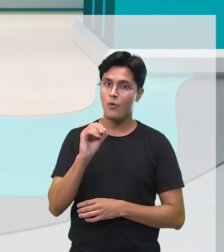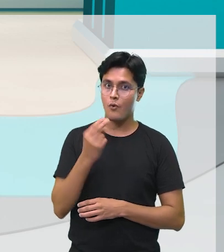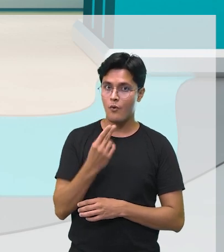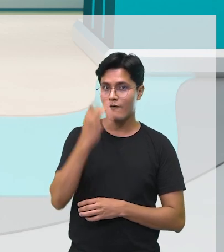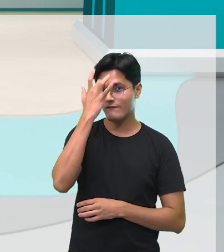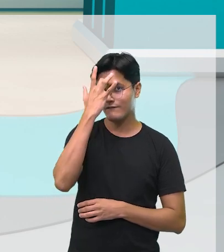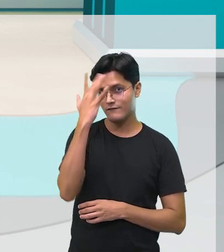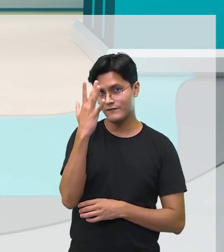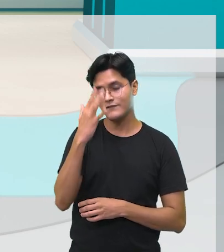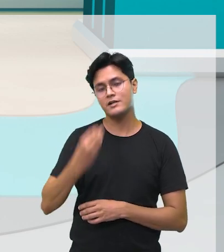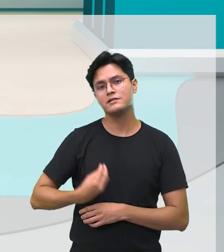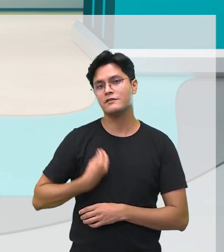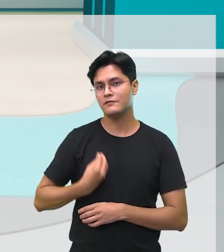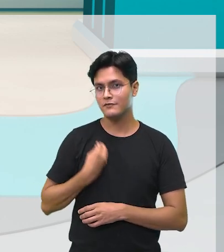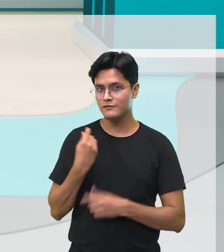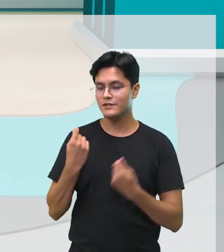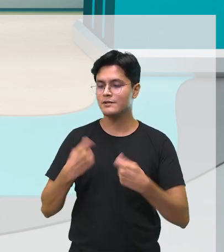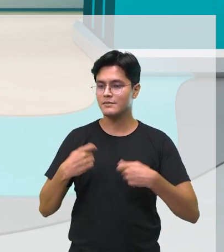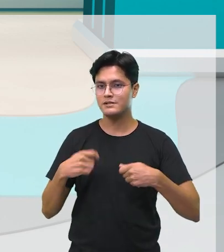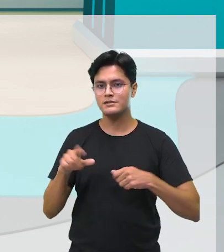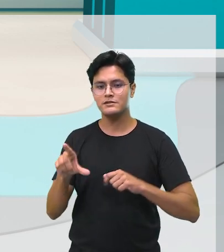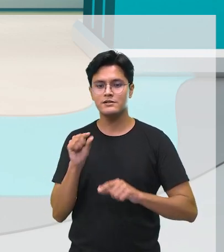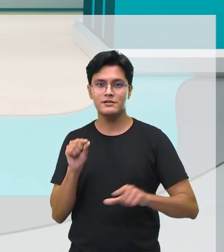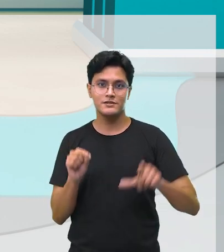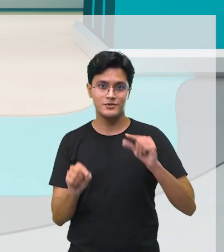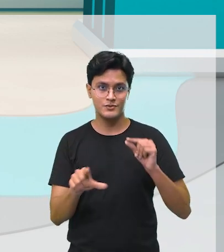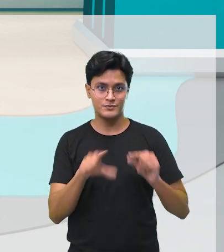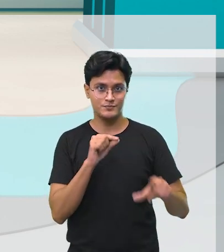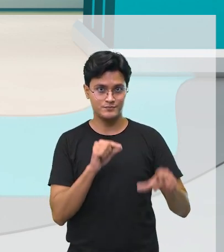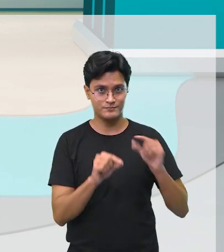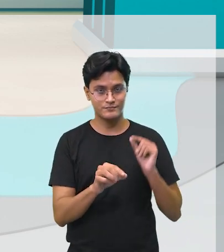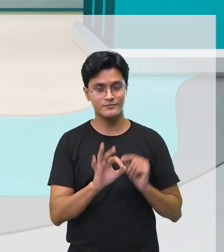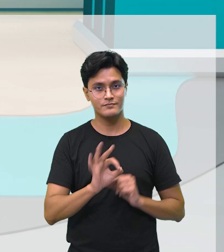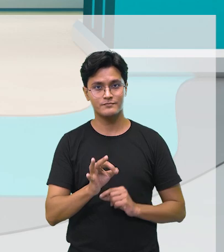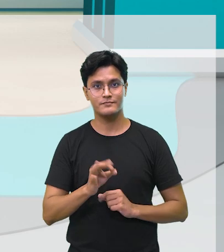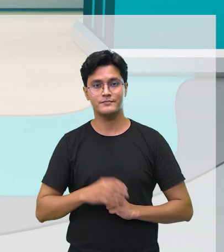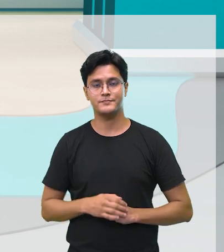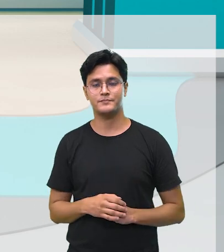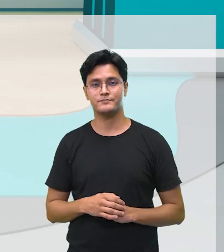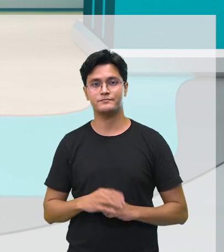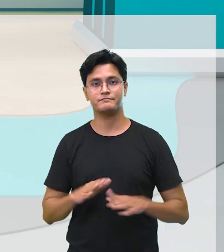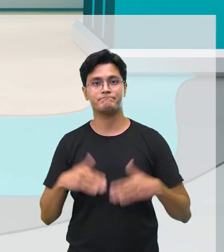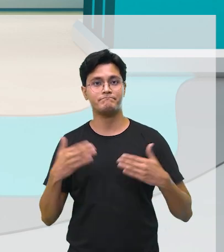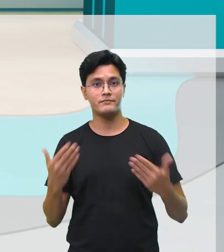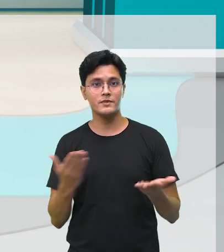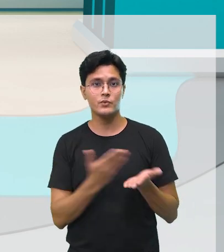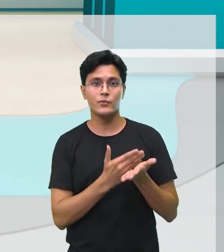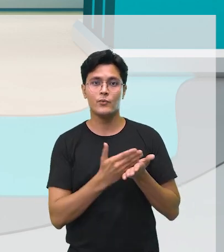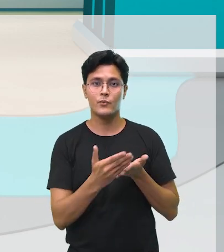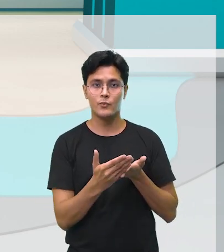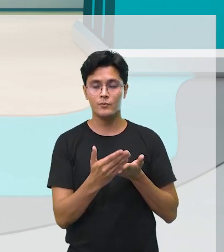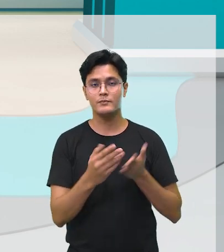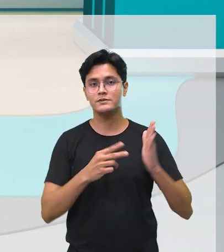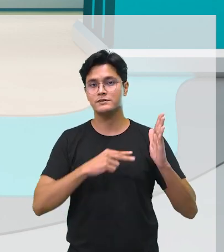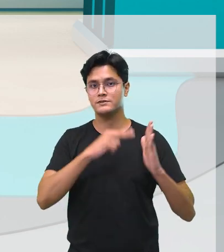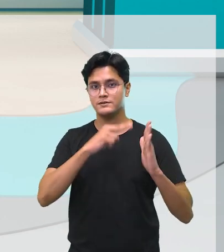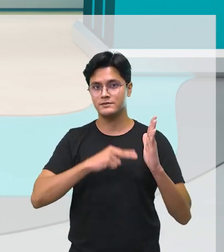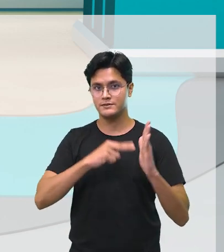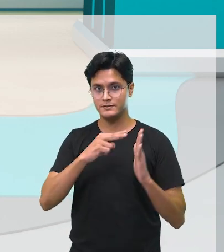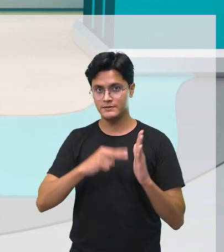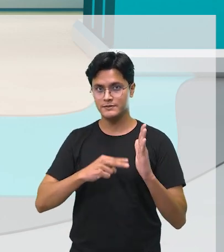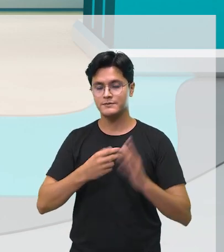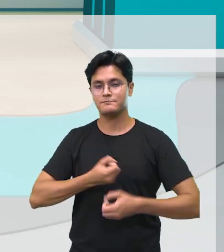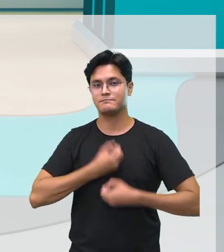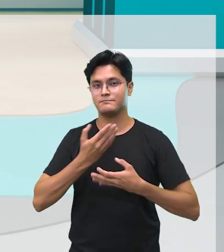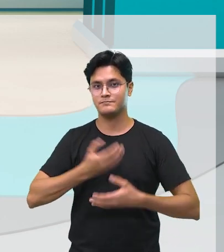feita de escolhas, é feita de momentos. Então, vamos começar a nossa leitura